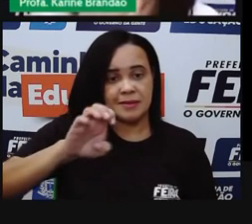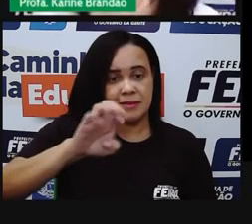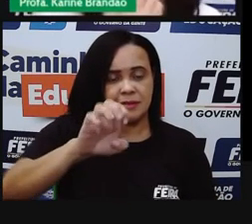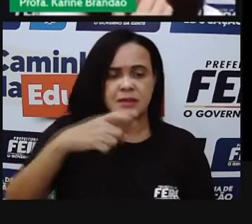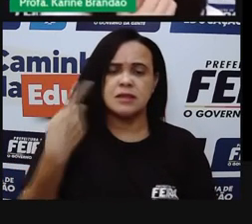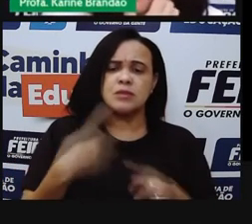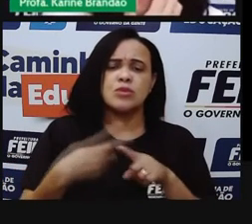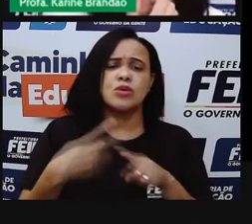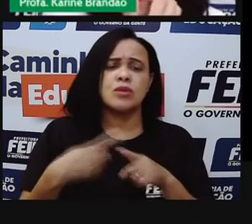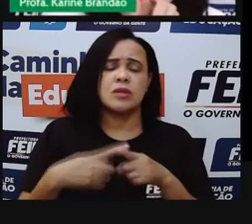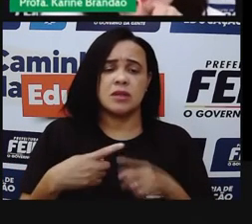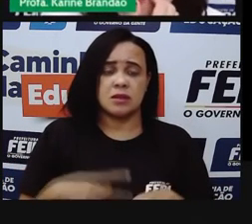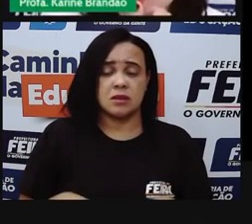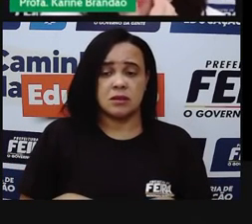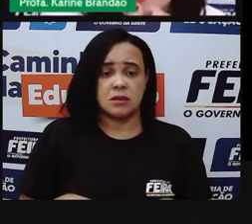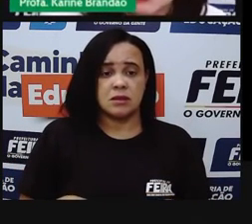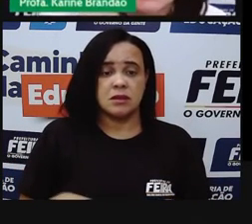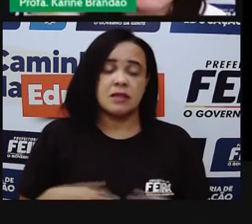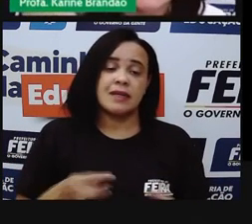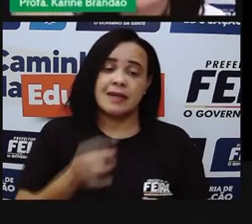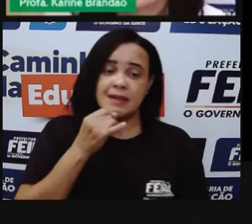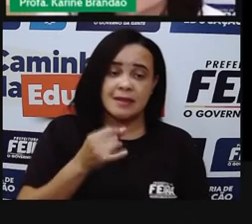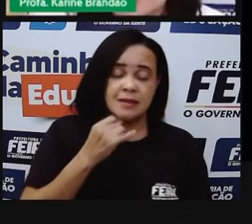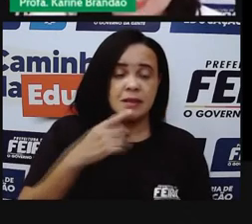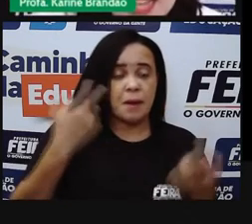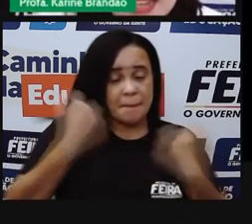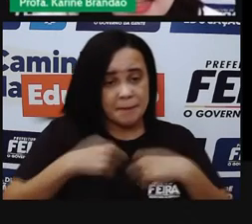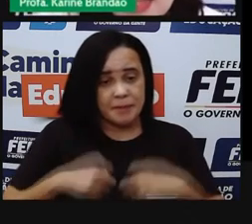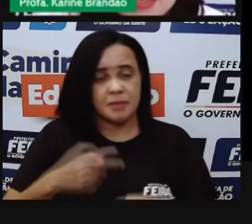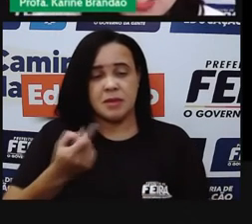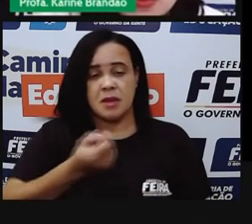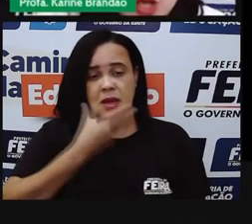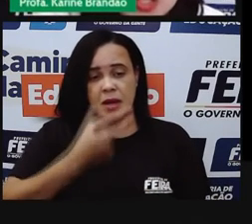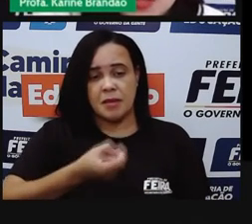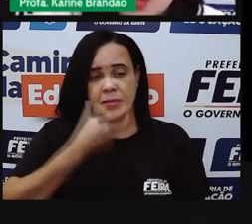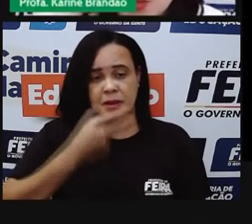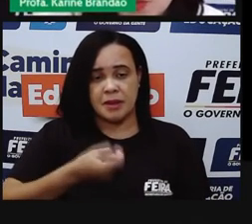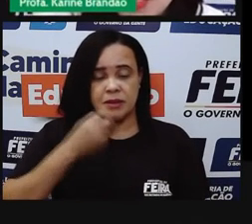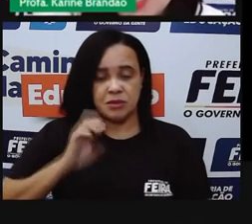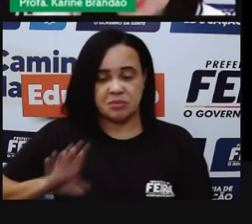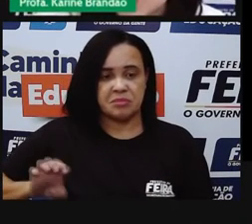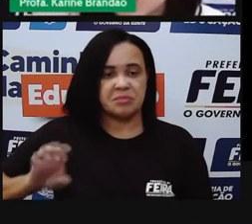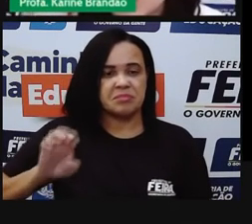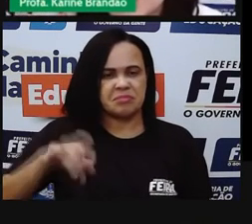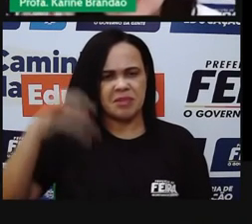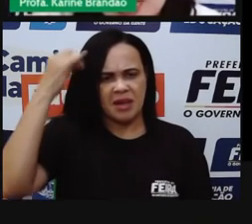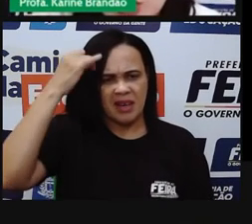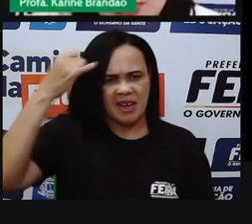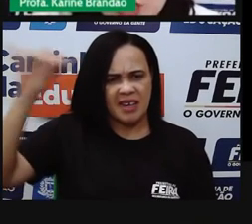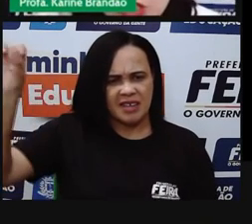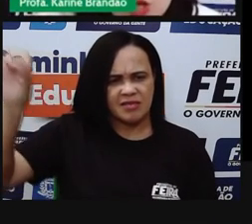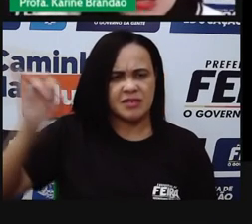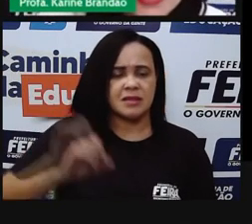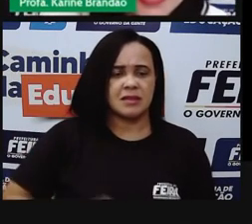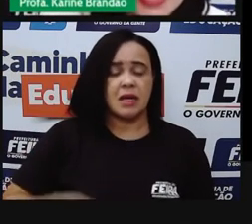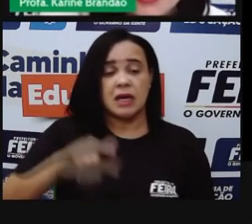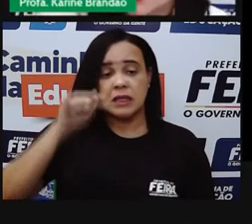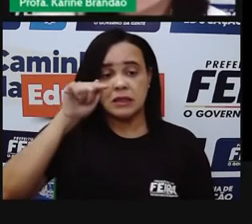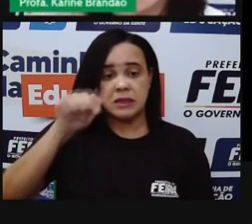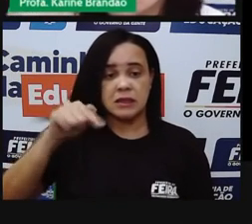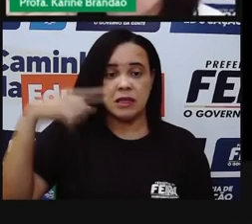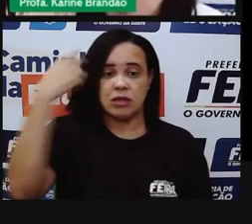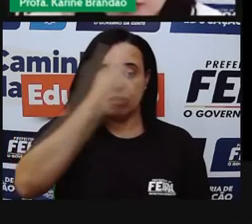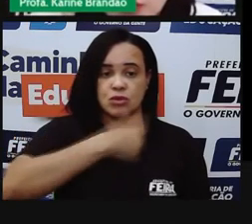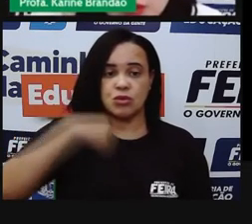que a gente tem que tomar, por exemplo, um remédio de antibióticos normalmente são de 7 em 7 horas,